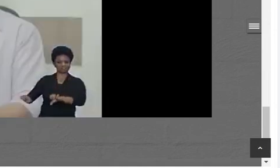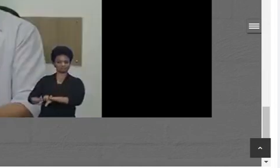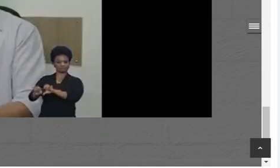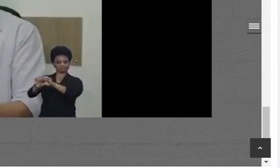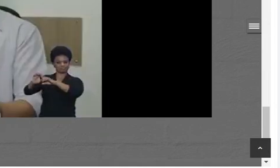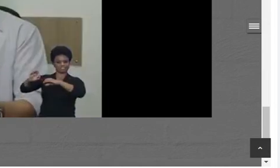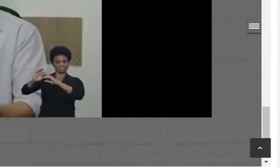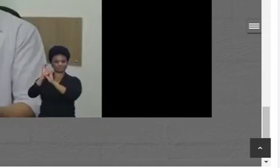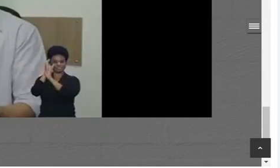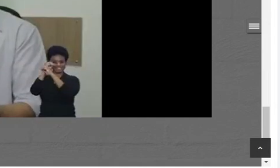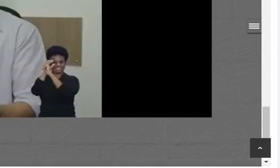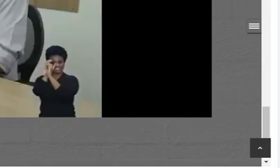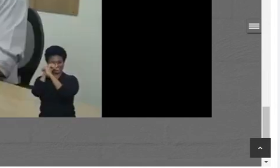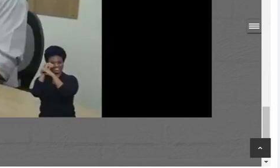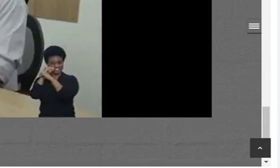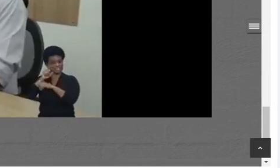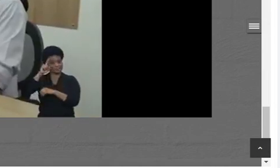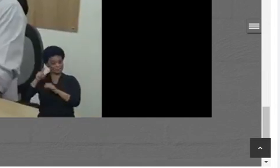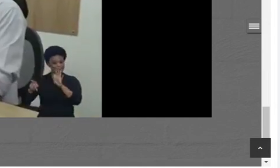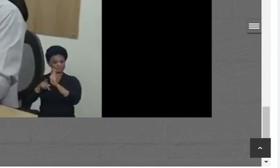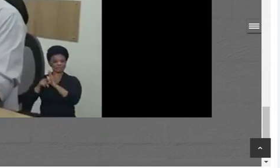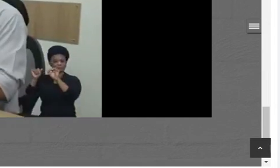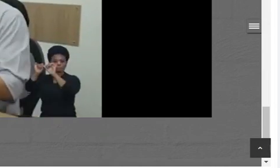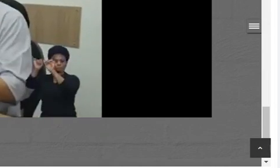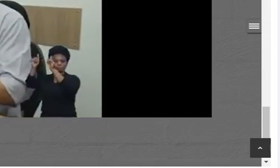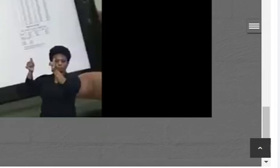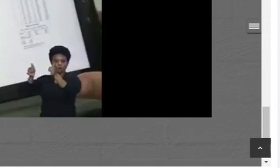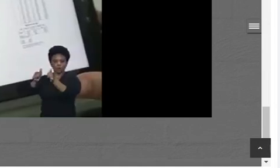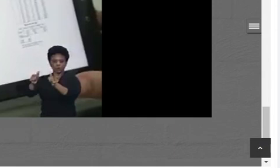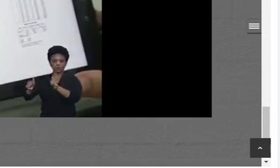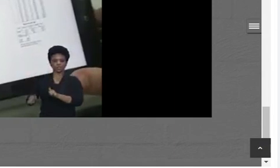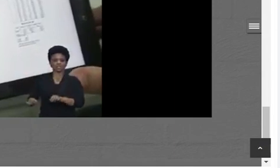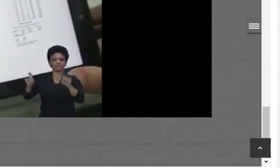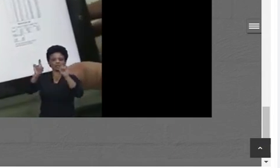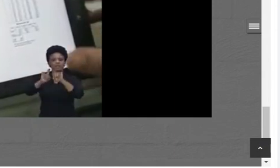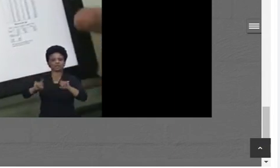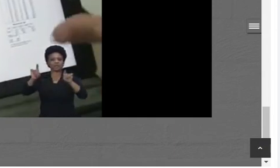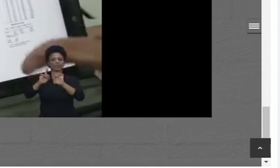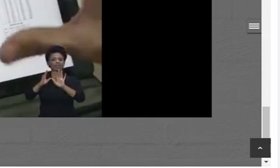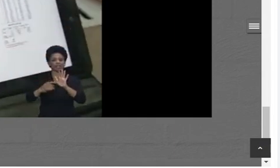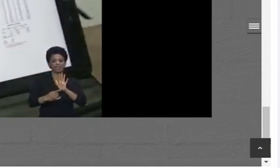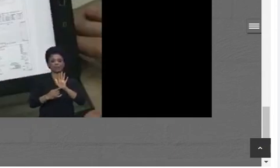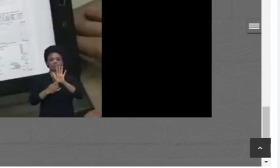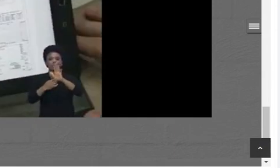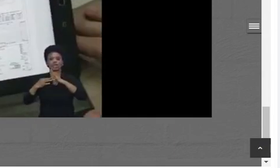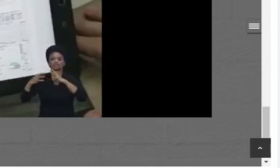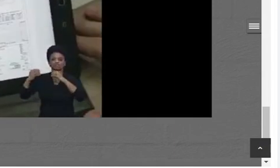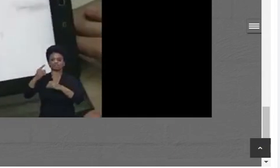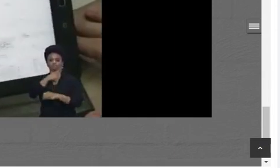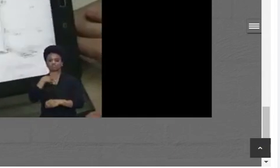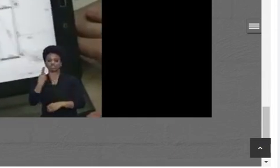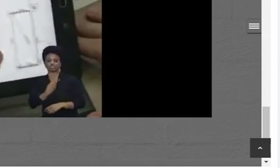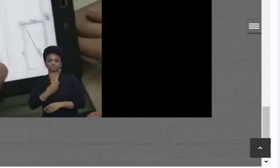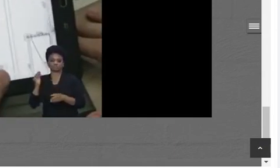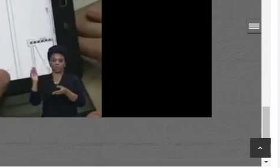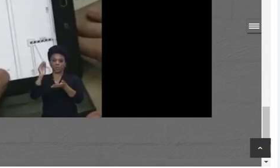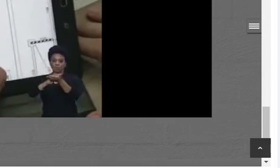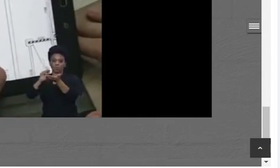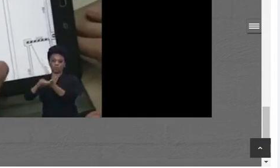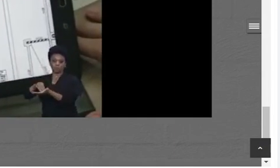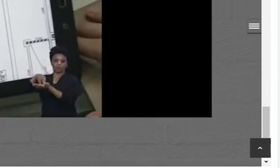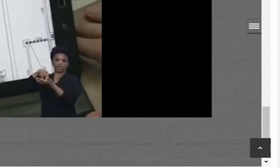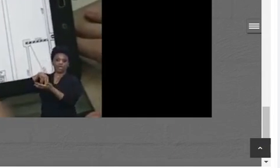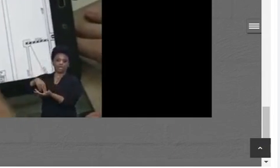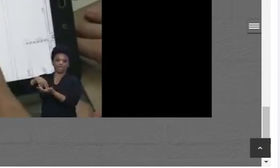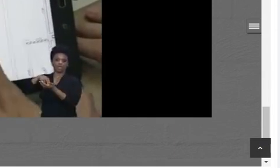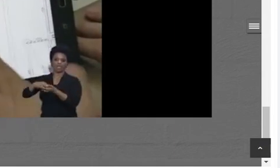engenheiro. É um modelo matemático que ele vai simular as condições existentes em campo. Então nós colocaremos as cargas necessárias, as ações de